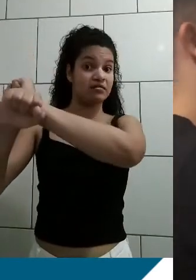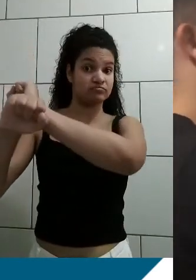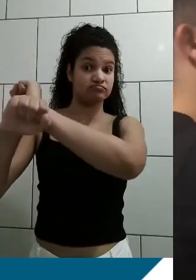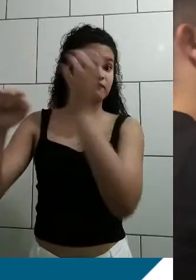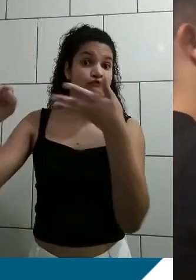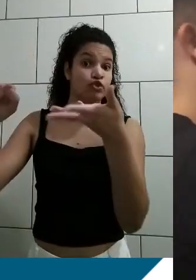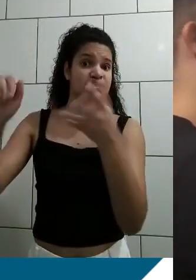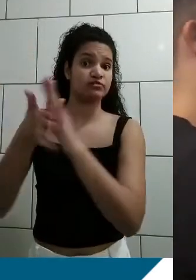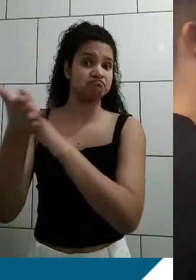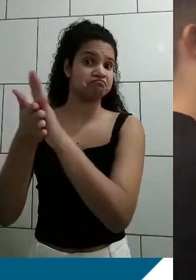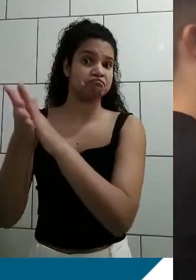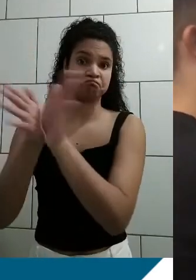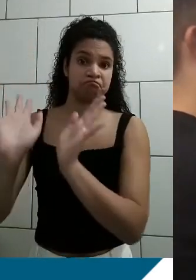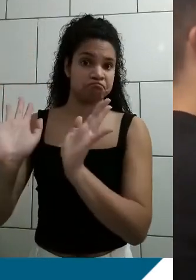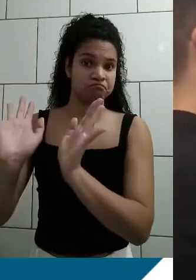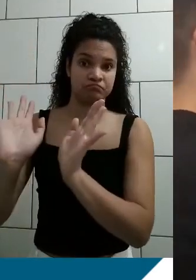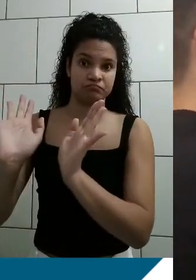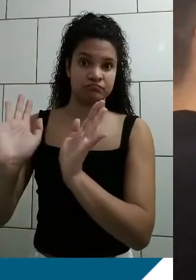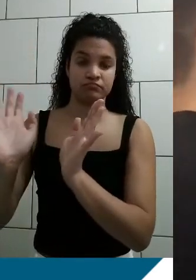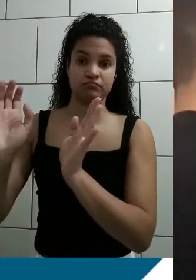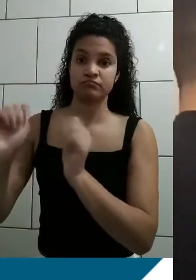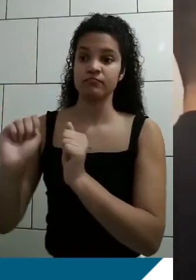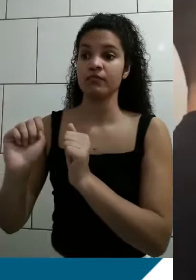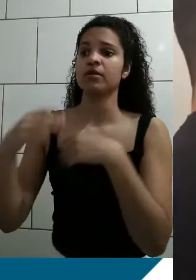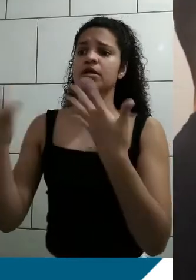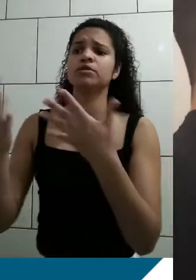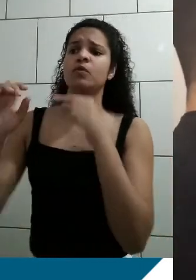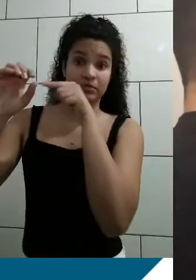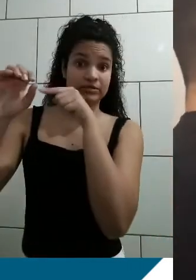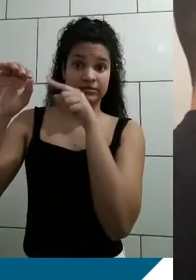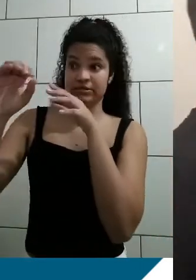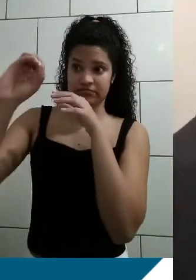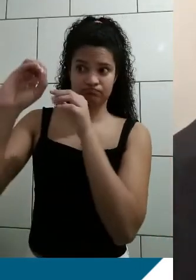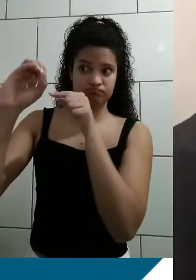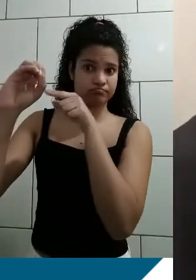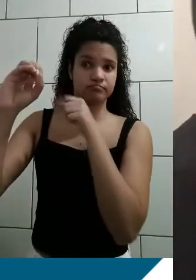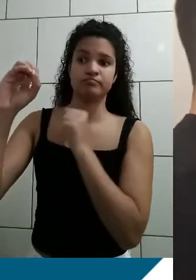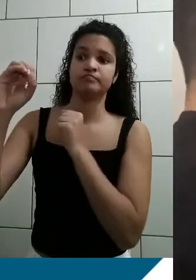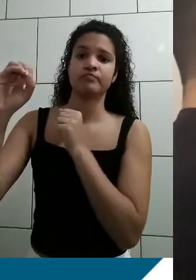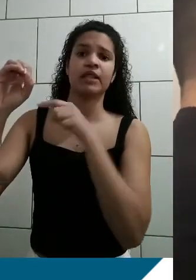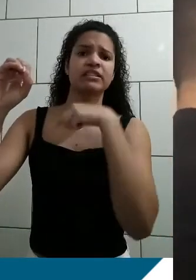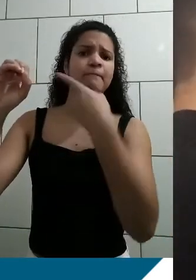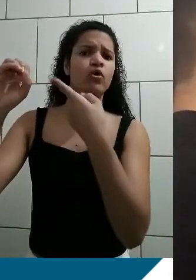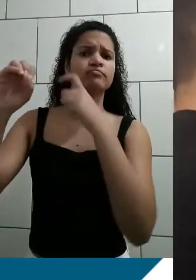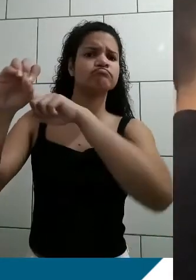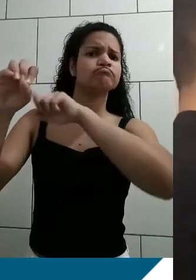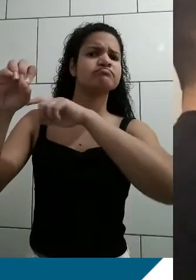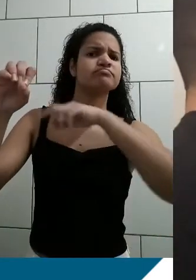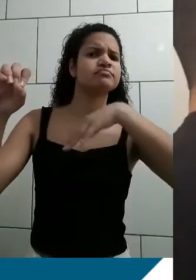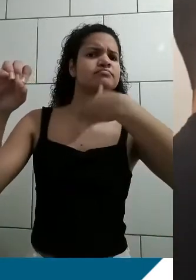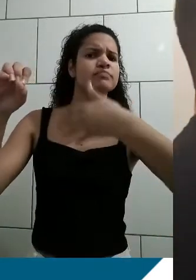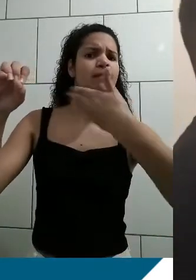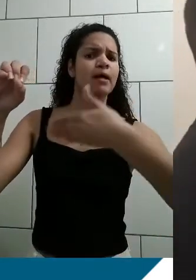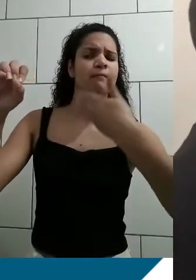aqui. Depois de um certo momento, esse corpo começa a descer, tá? Ele começa a ganhar velocidade e ele começa a descer